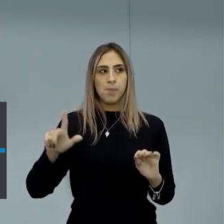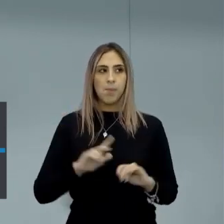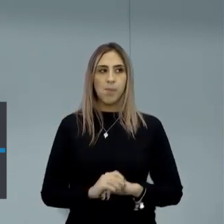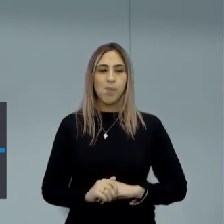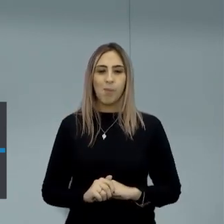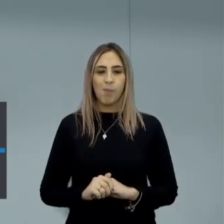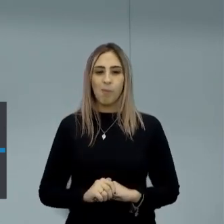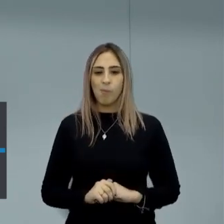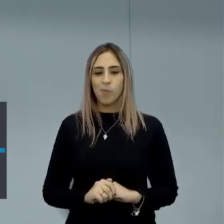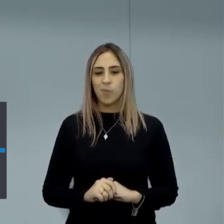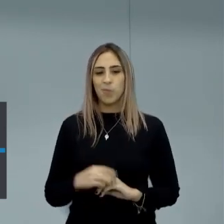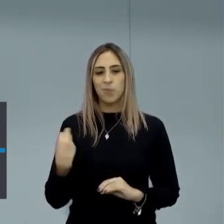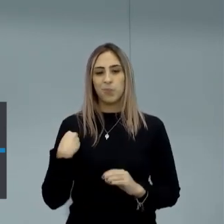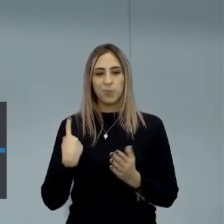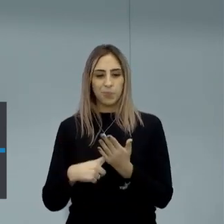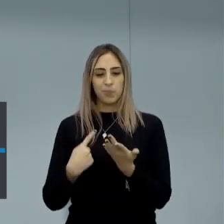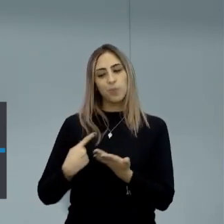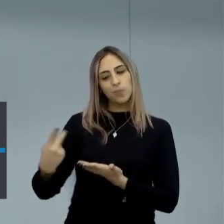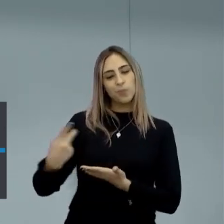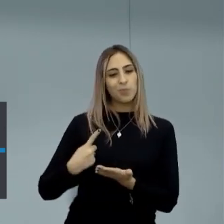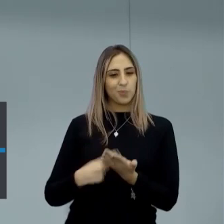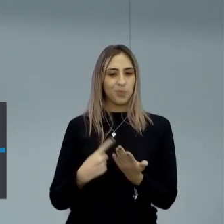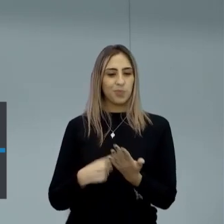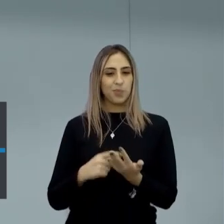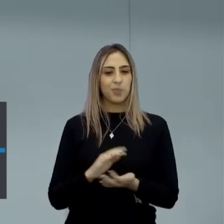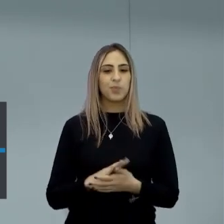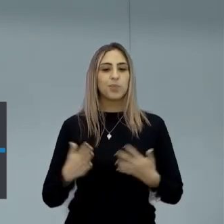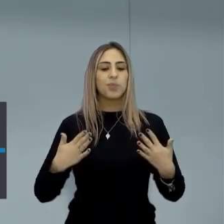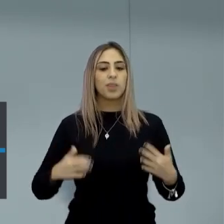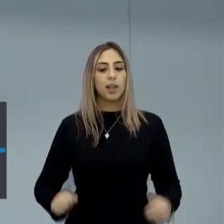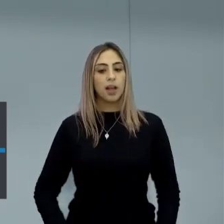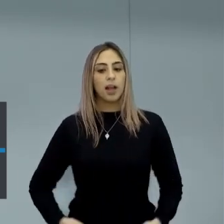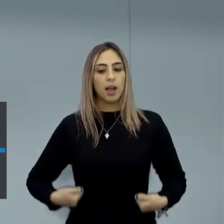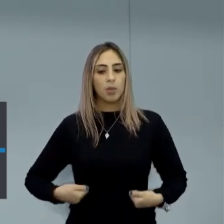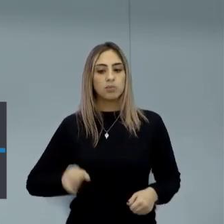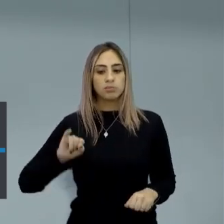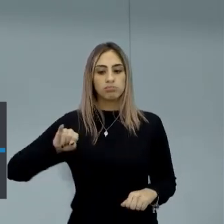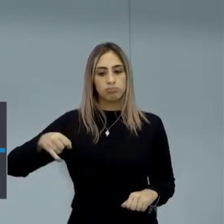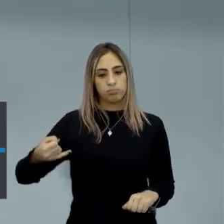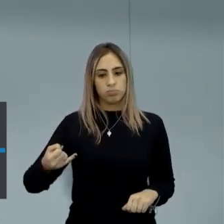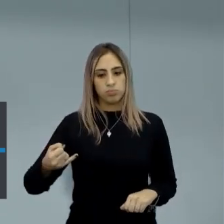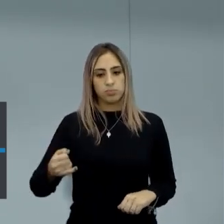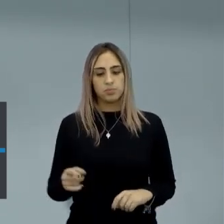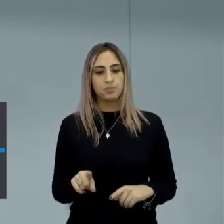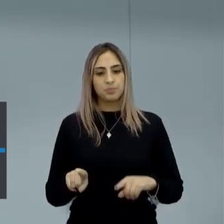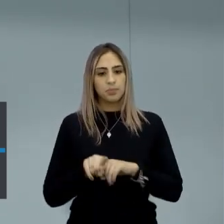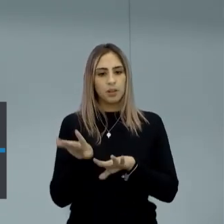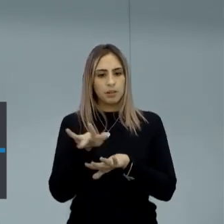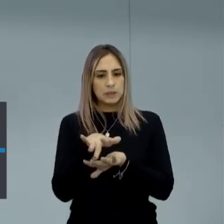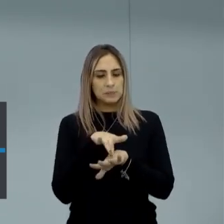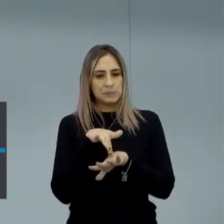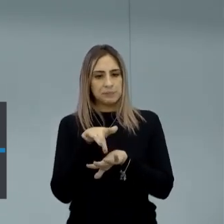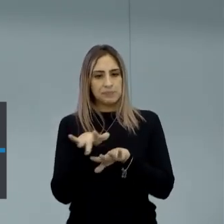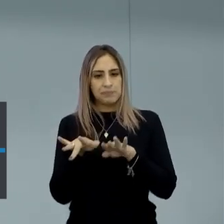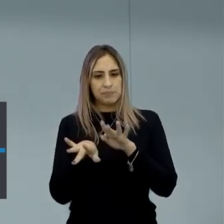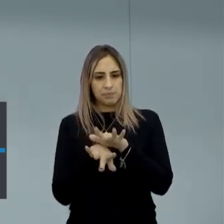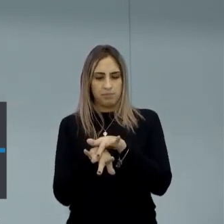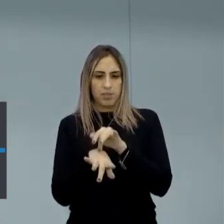gente veio meio que combinando hoje, eu e a Elaine, calça jeans e uma sandália, um